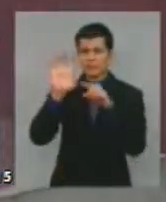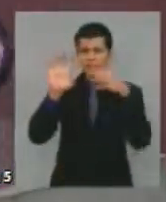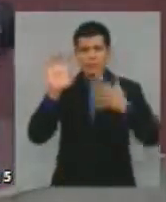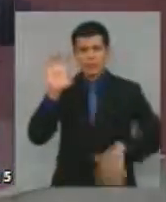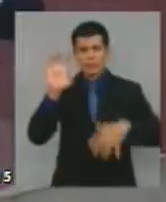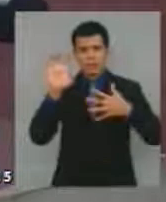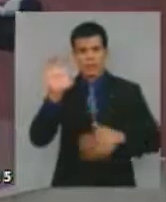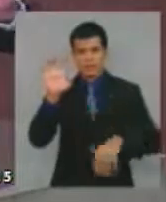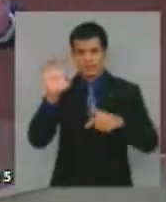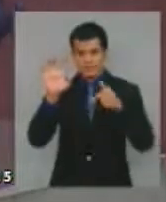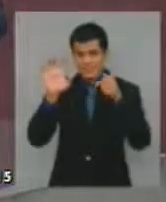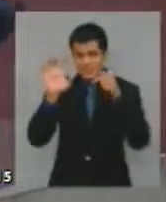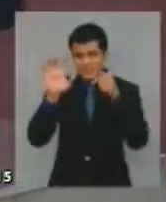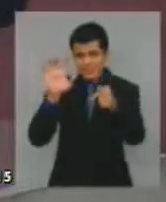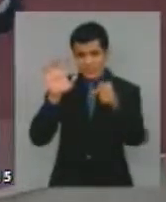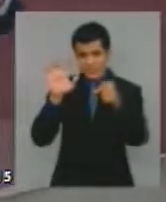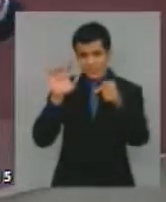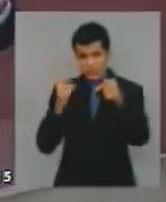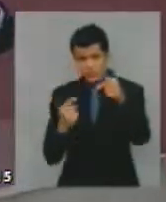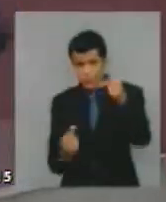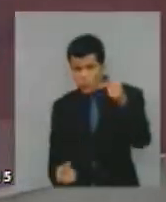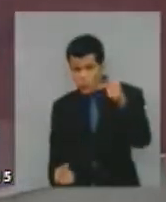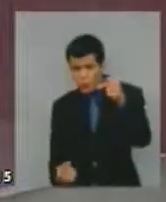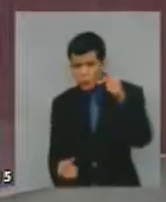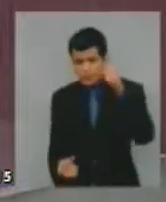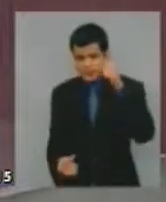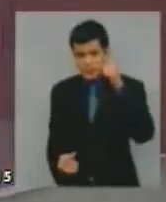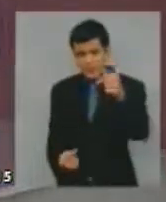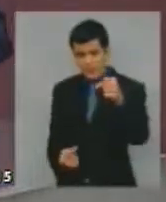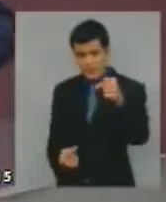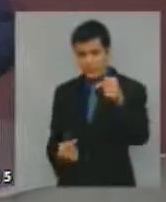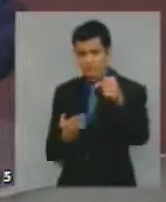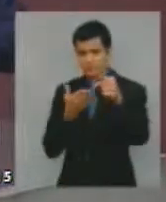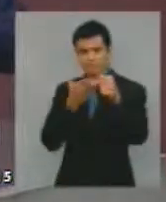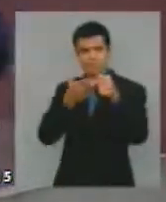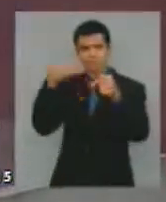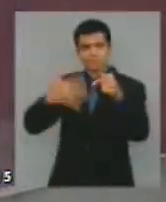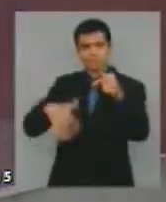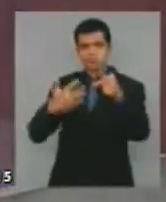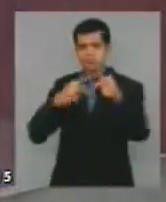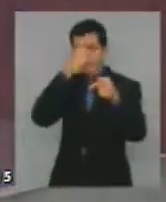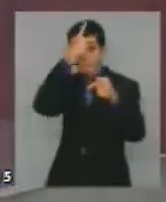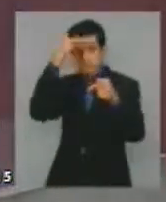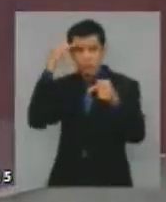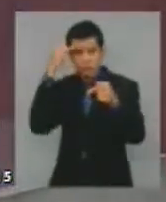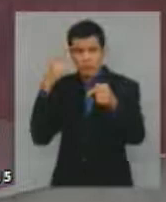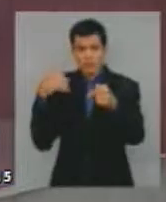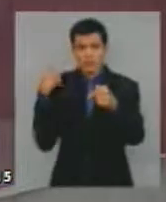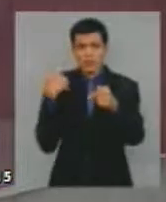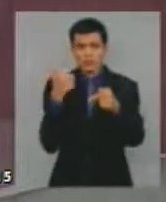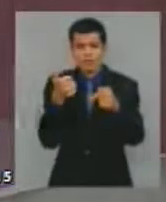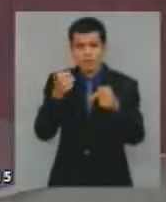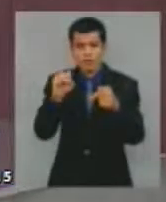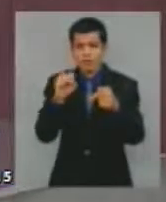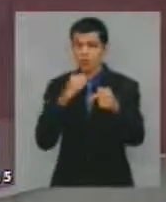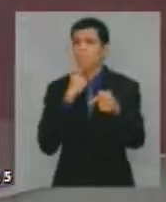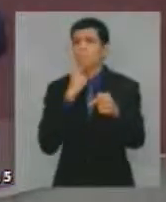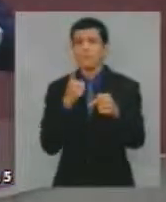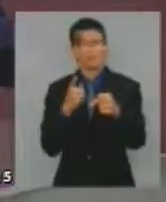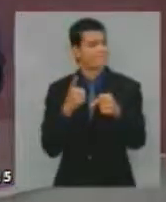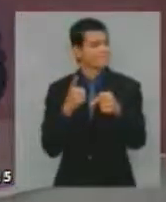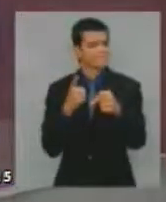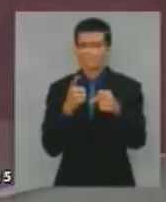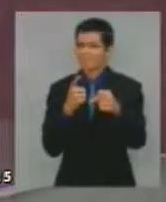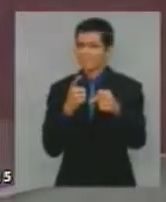7,74. Portanto, às vezes a população cearense, inclusive os gestores, falam desse homicídio como se